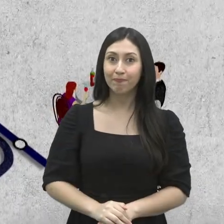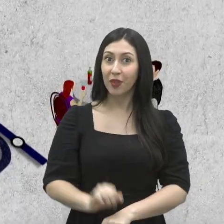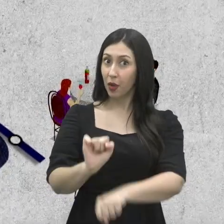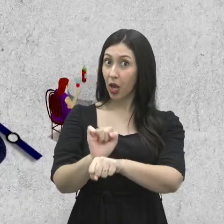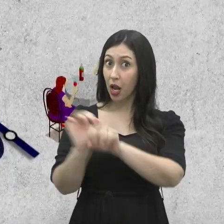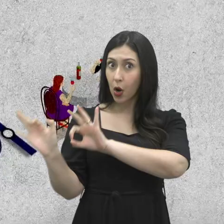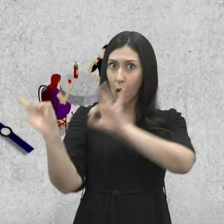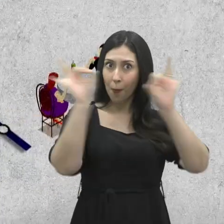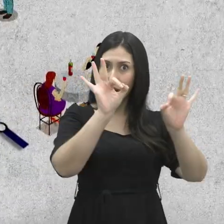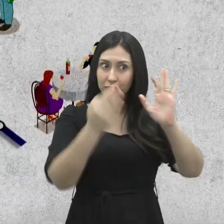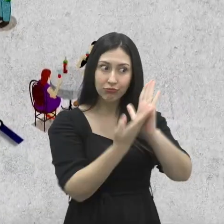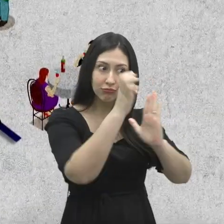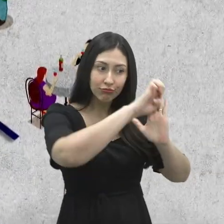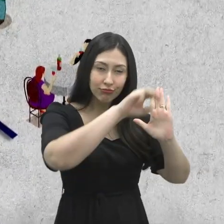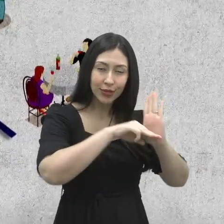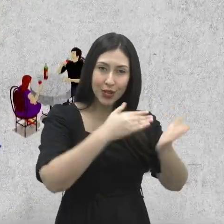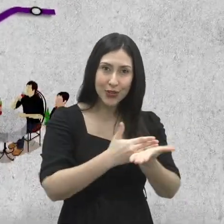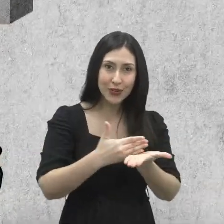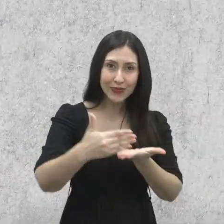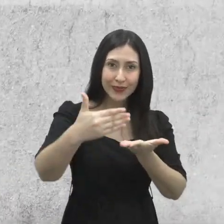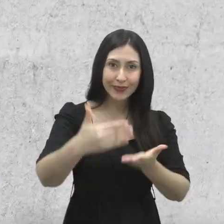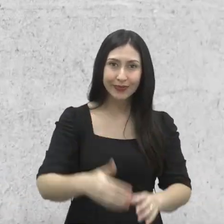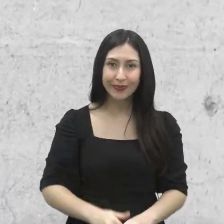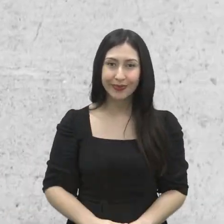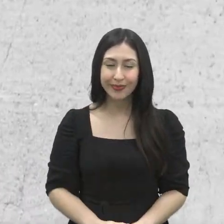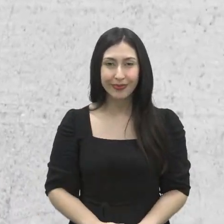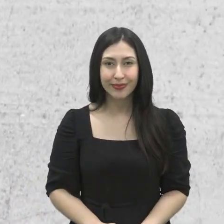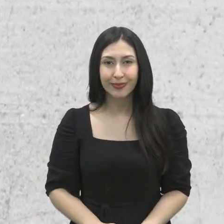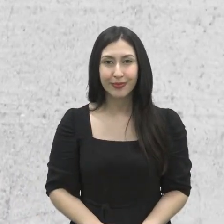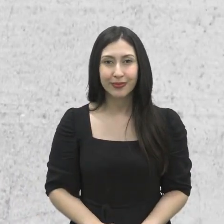gente, porque o Estação Mercado está no ar.